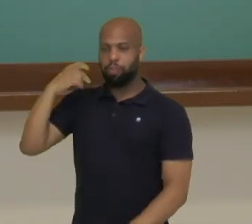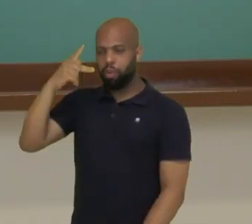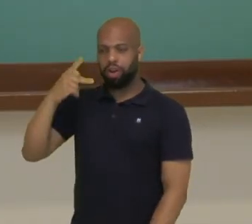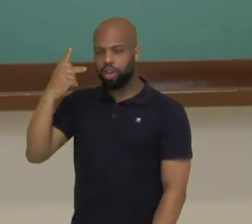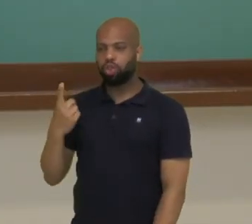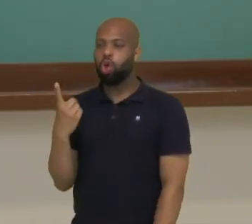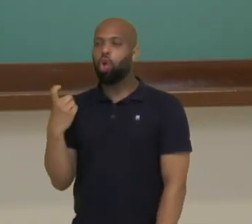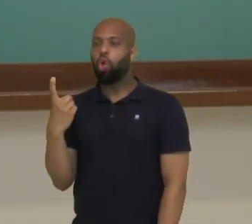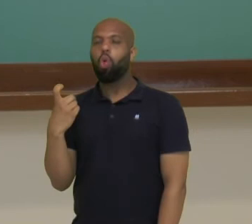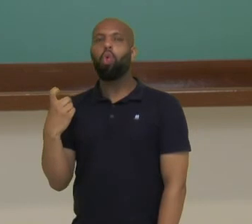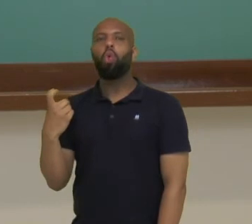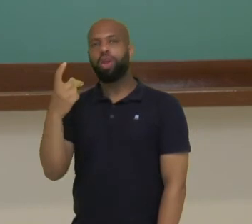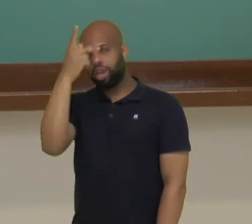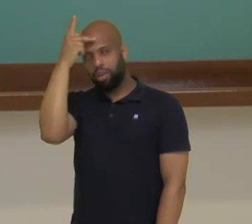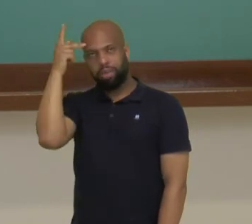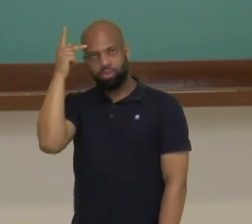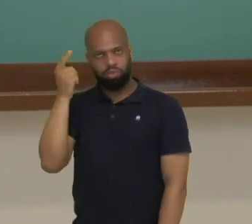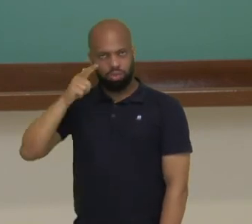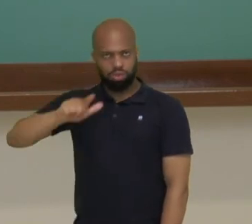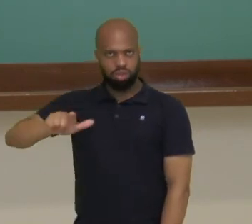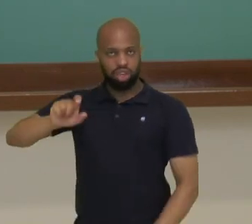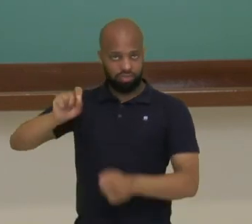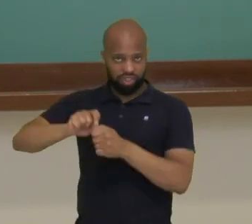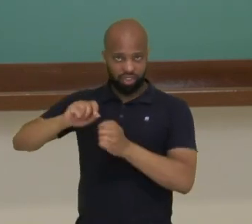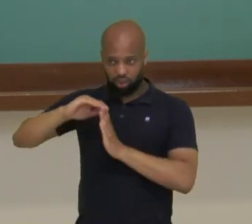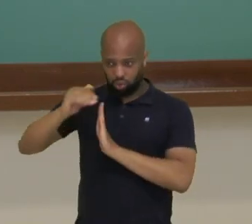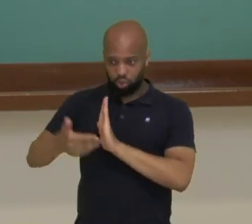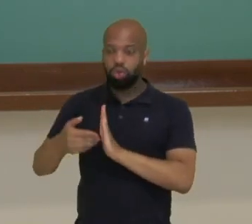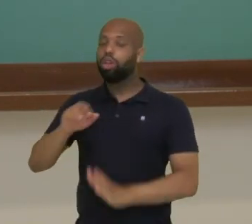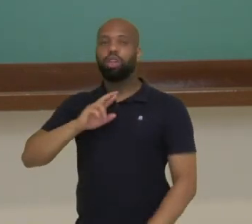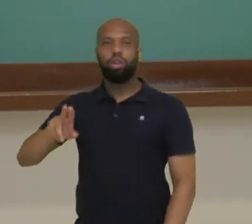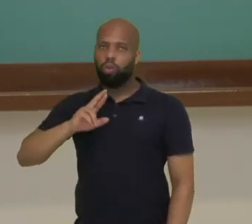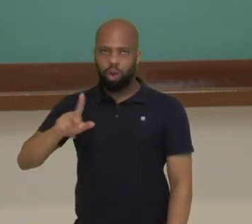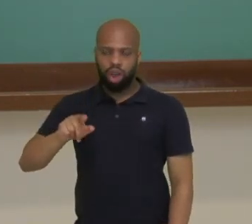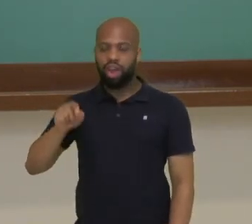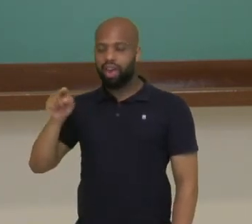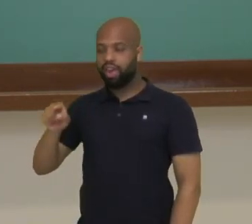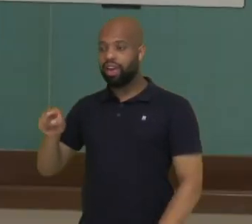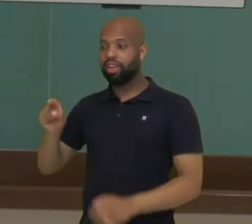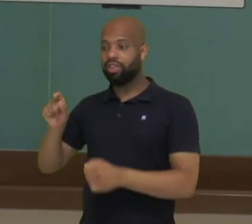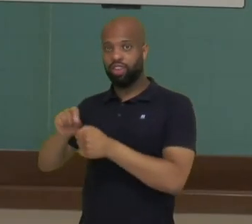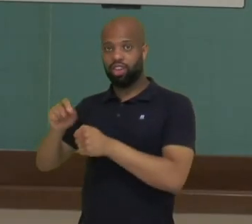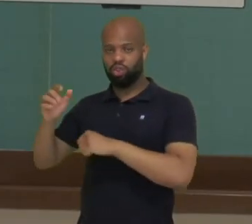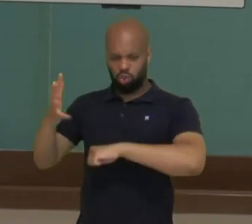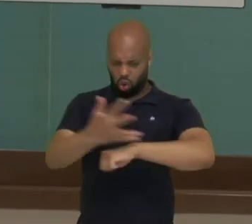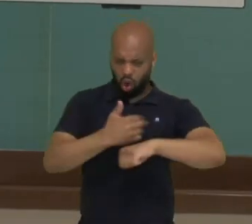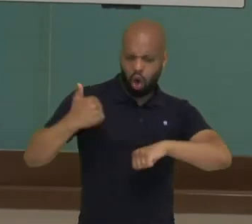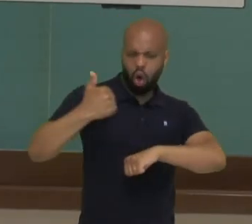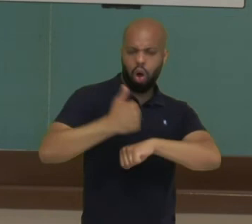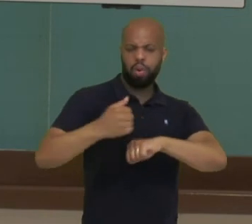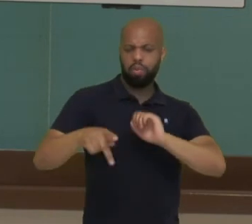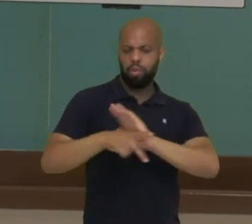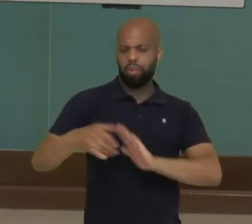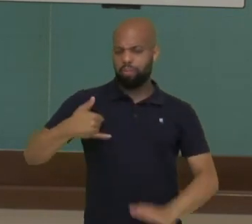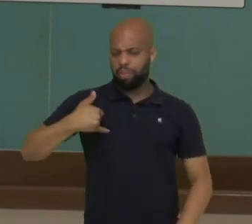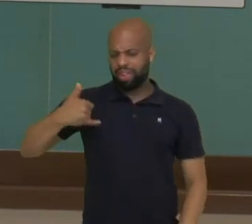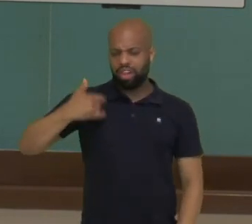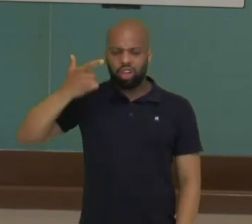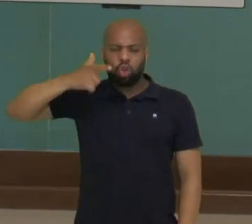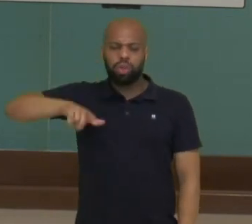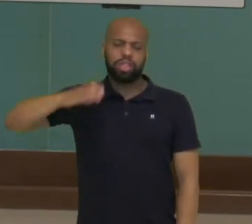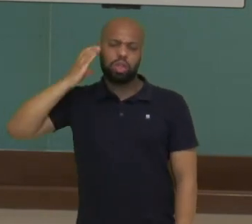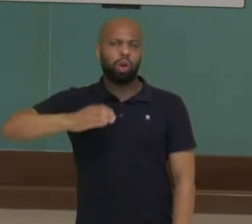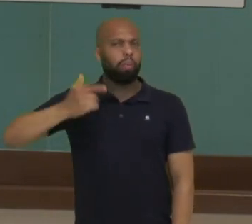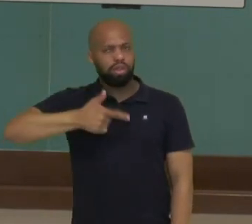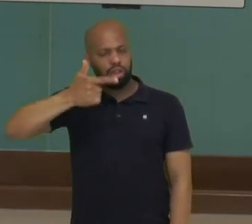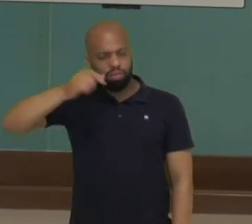ficasse apenas na mão de um líder monarca. Mas como assim? Eles fizeram um golpe da maioridade para o Dom Pedro